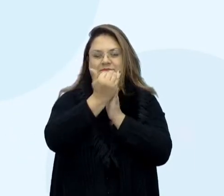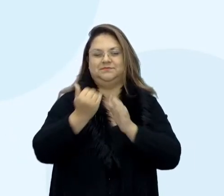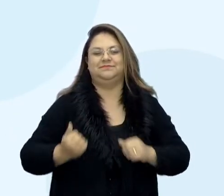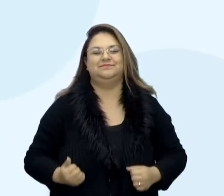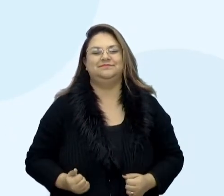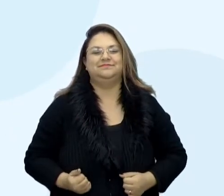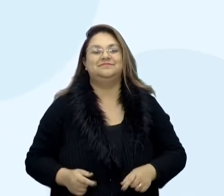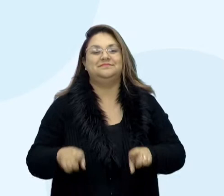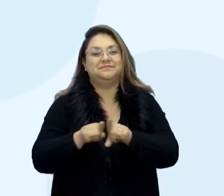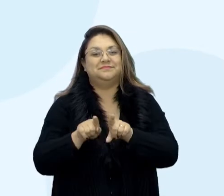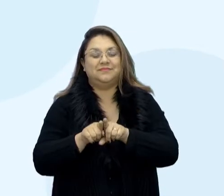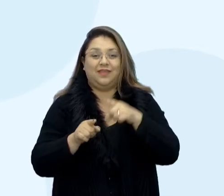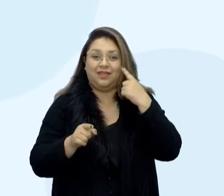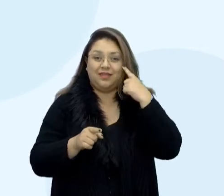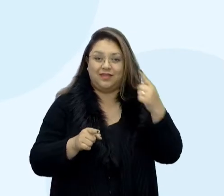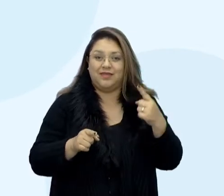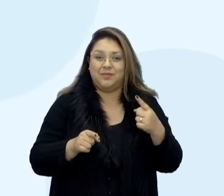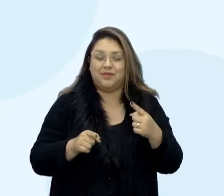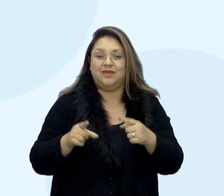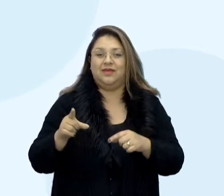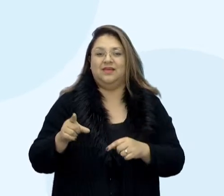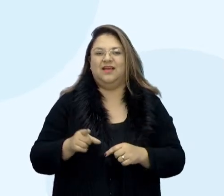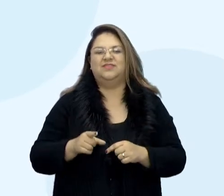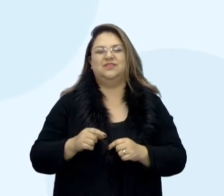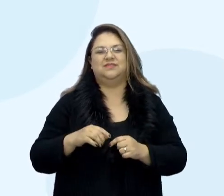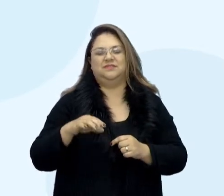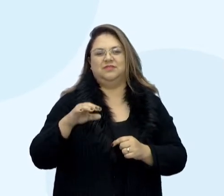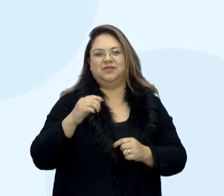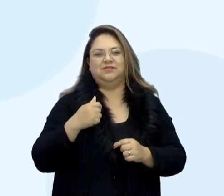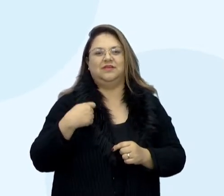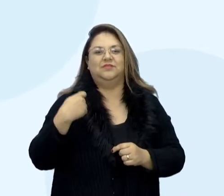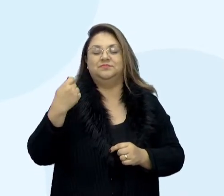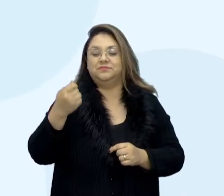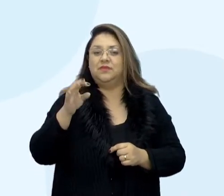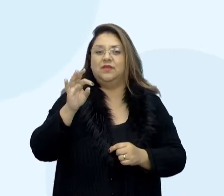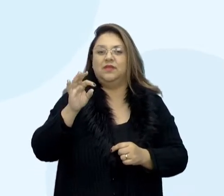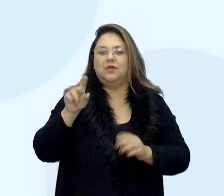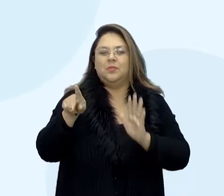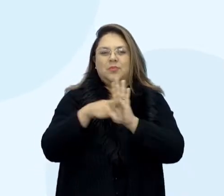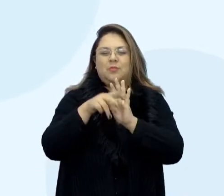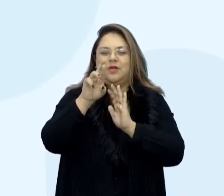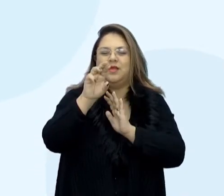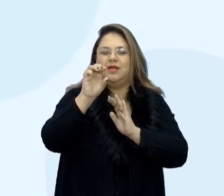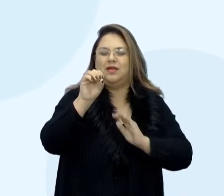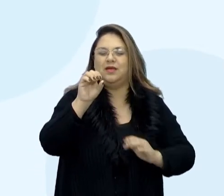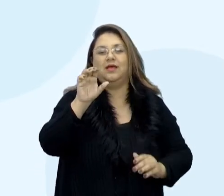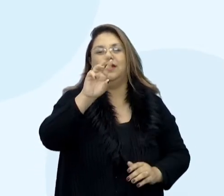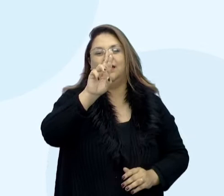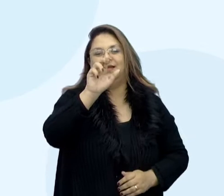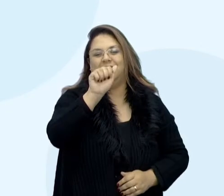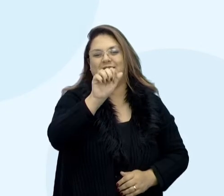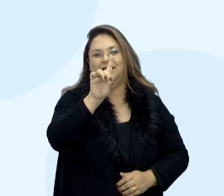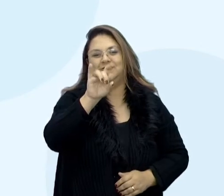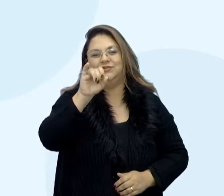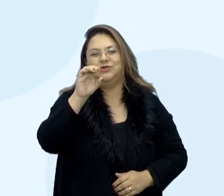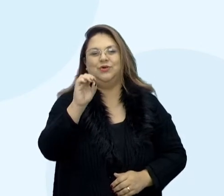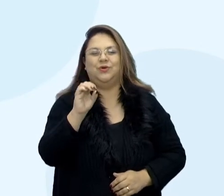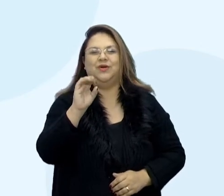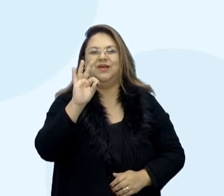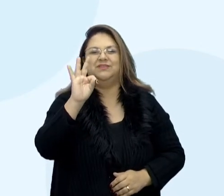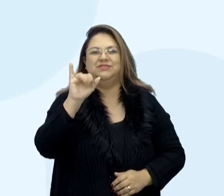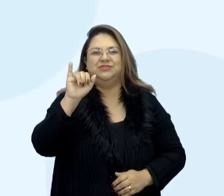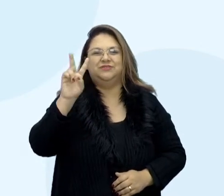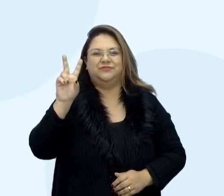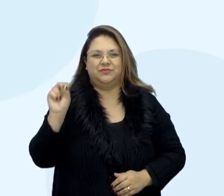no caso de lixo radioativo, tem uma legislação específica para isso. Materiais orgânicos, como os restos de alimentos,